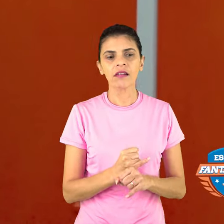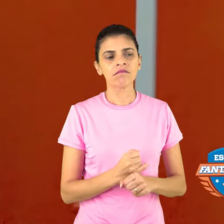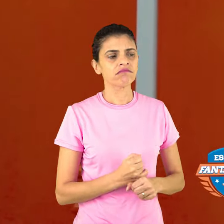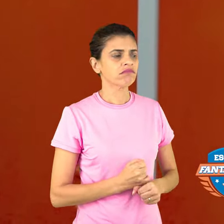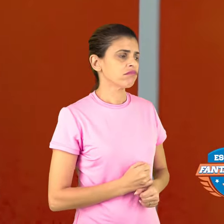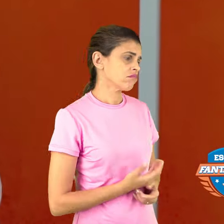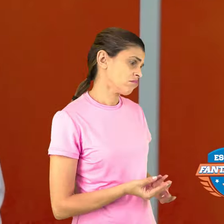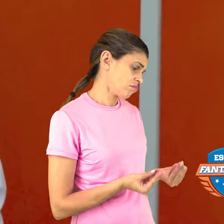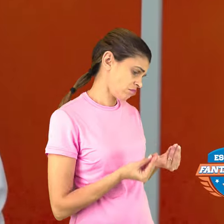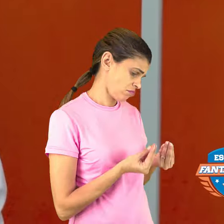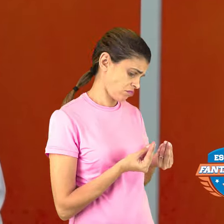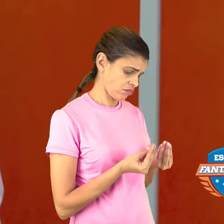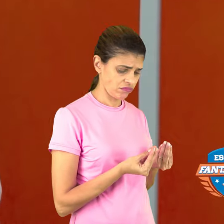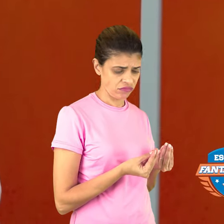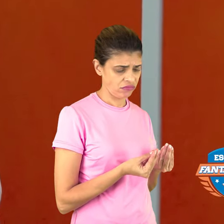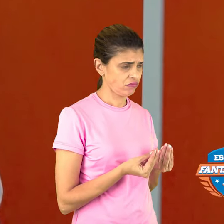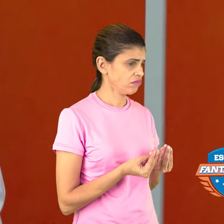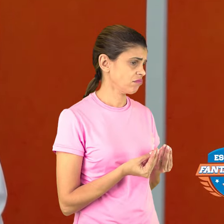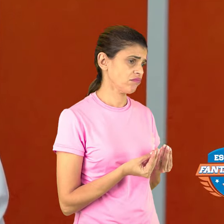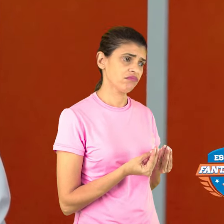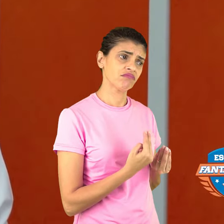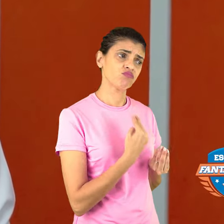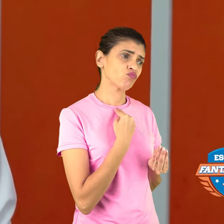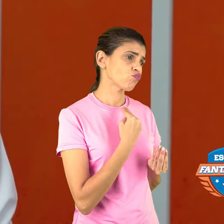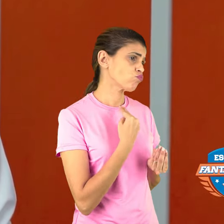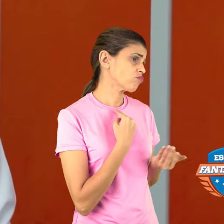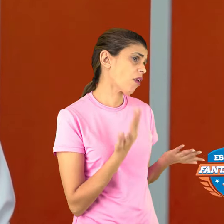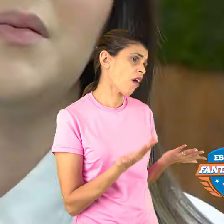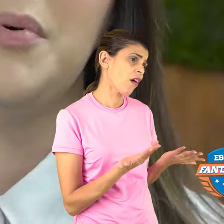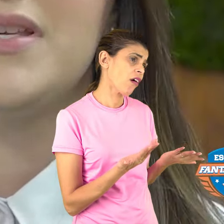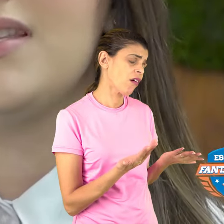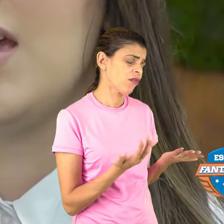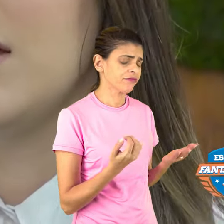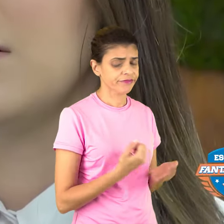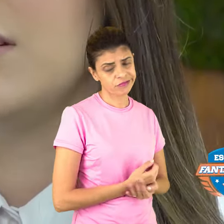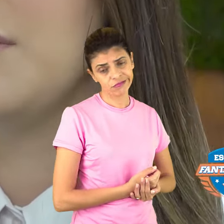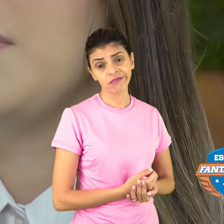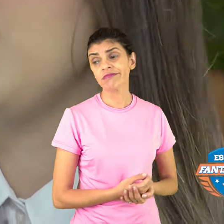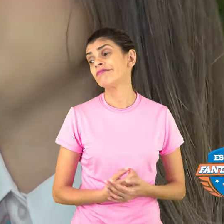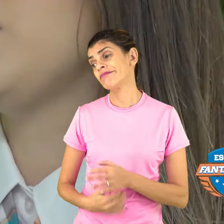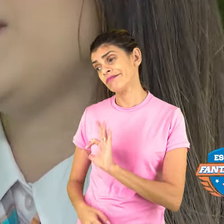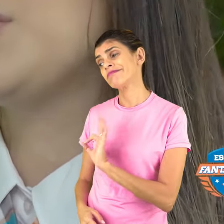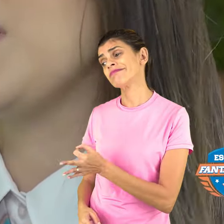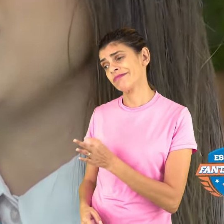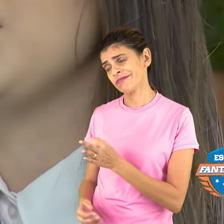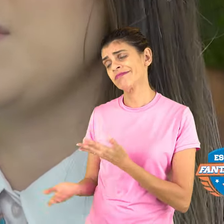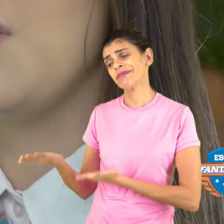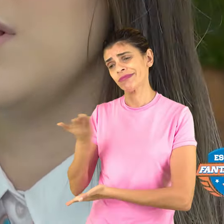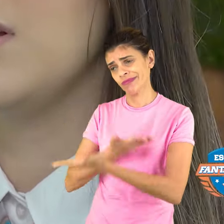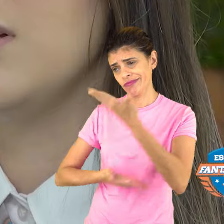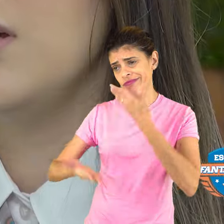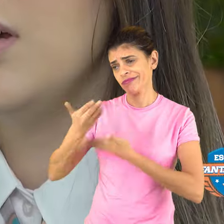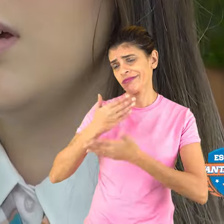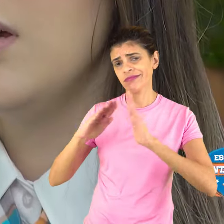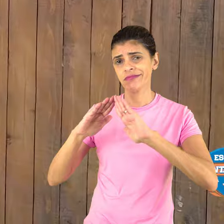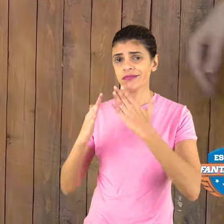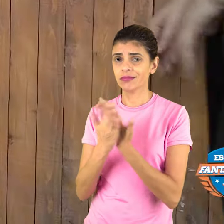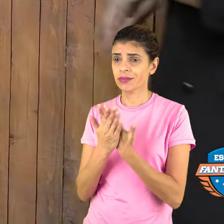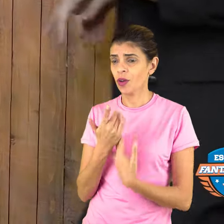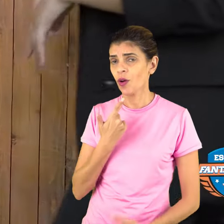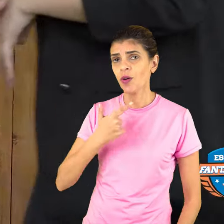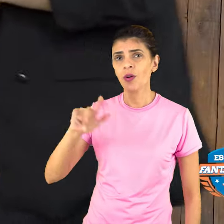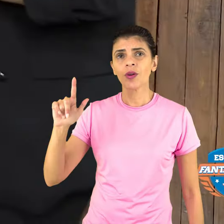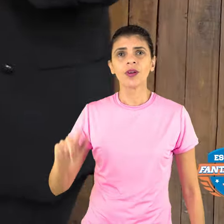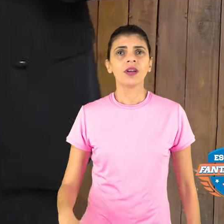Ah... Então eu acho que meu plano não vai funcionar. Pois é, eu vou mesmo ter que trocar de escola.